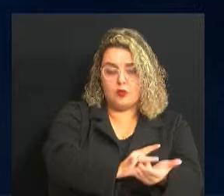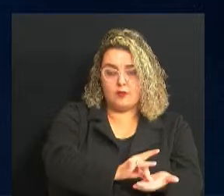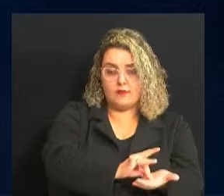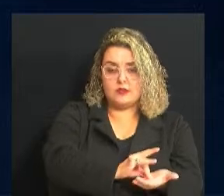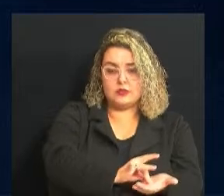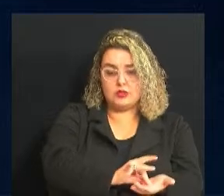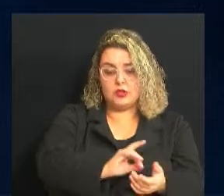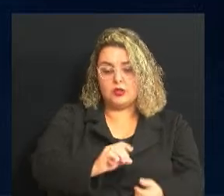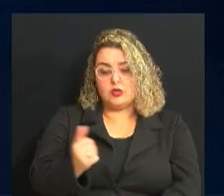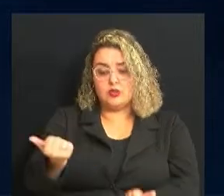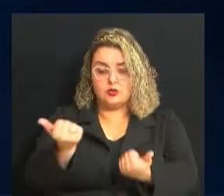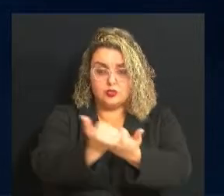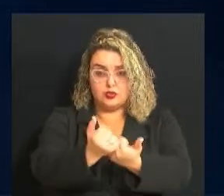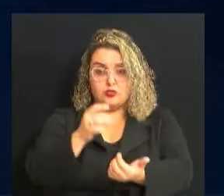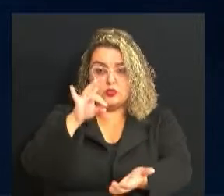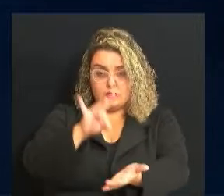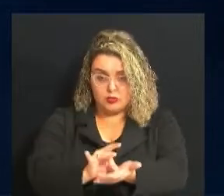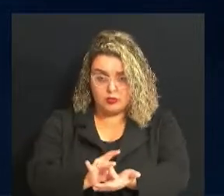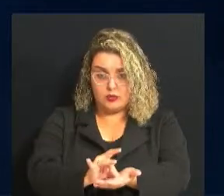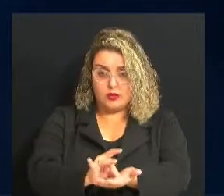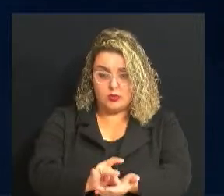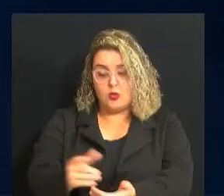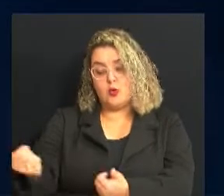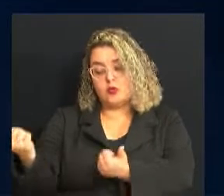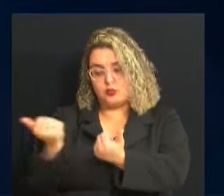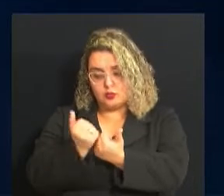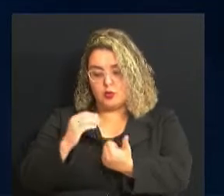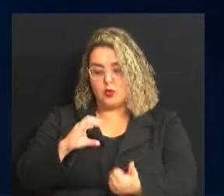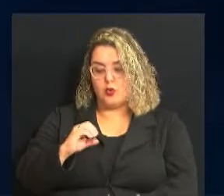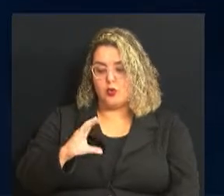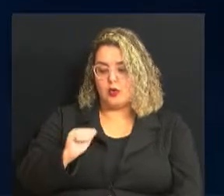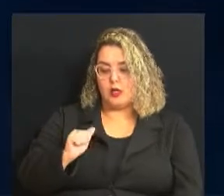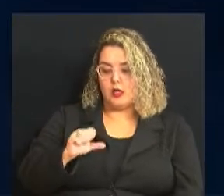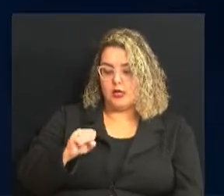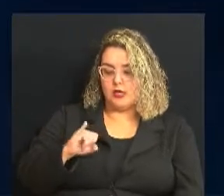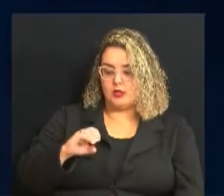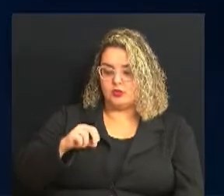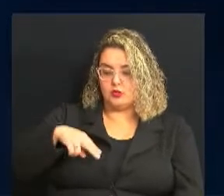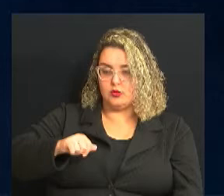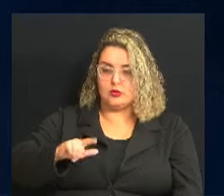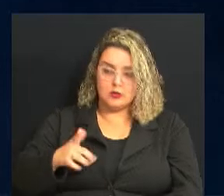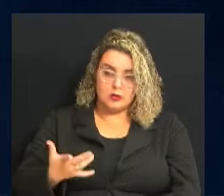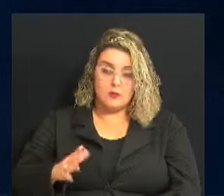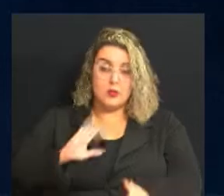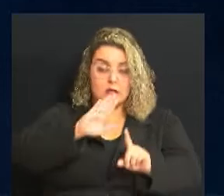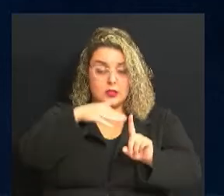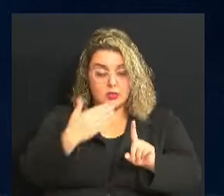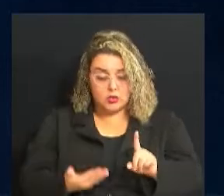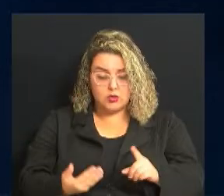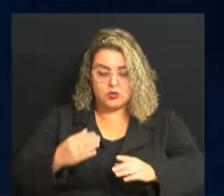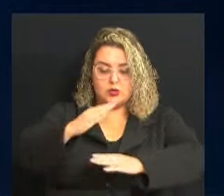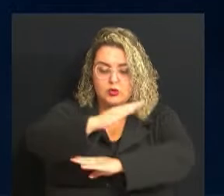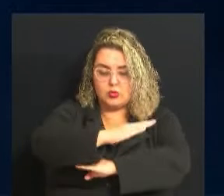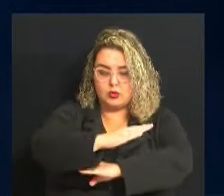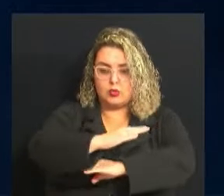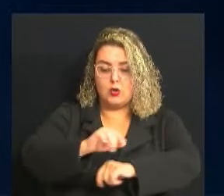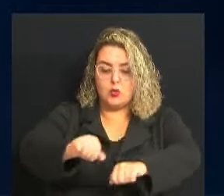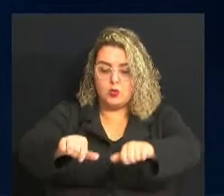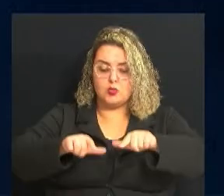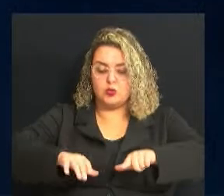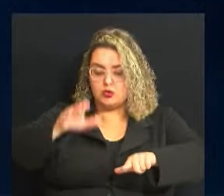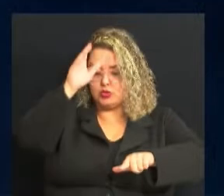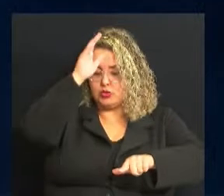respectivo suplente, o substituto ocasional. Entre as honrarias da casa, o título de cidadão